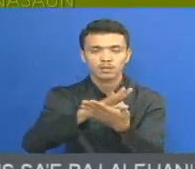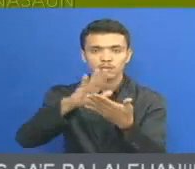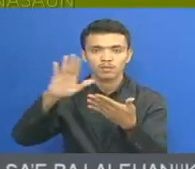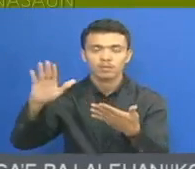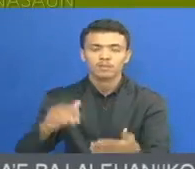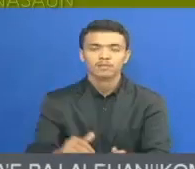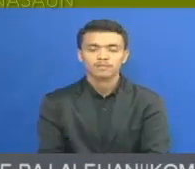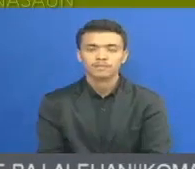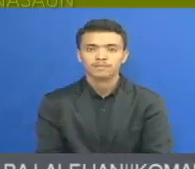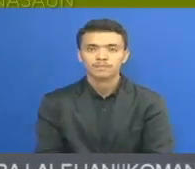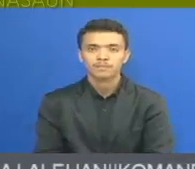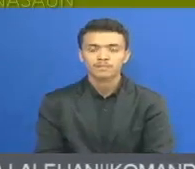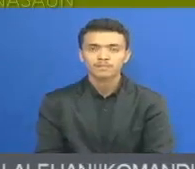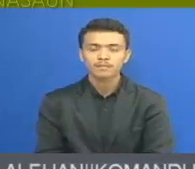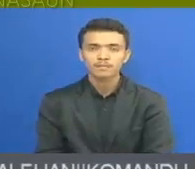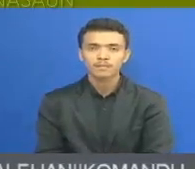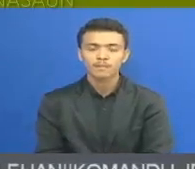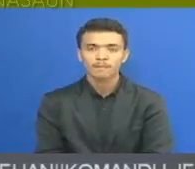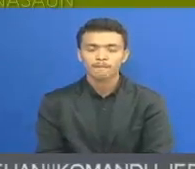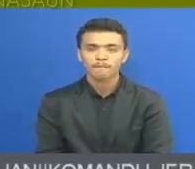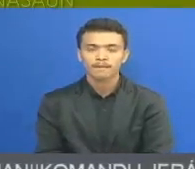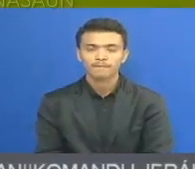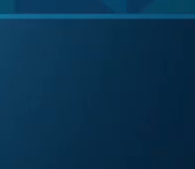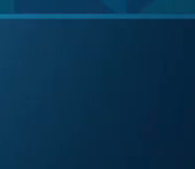Ezequiel Freitas, Jerônimo Mauno, RTTL.